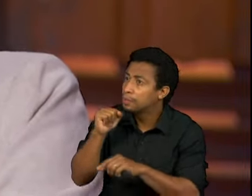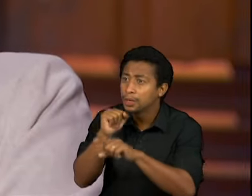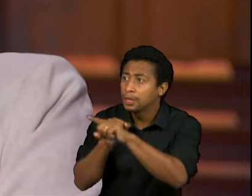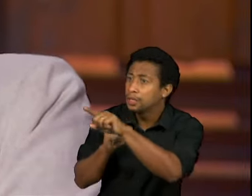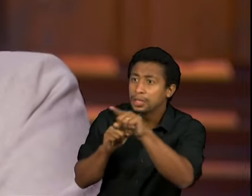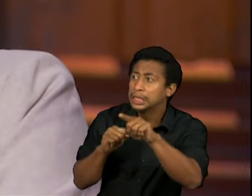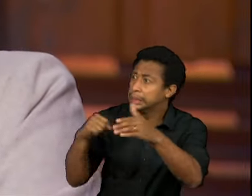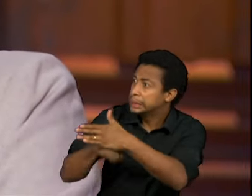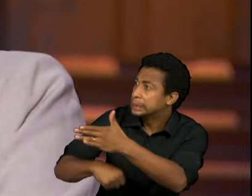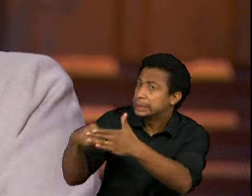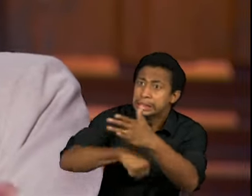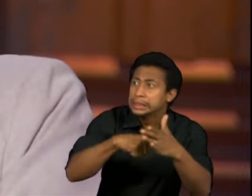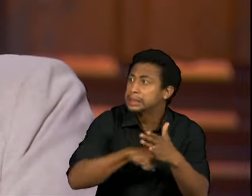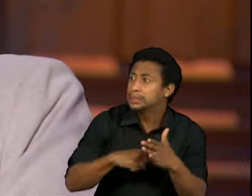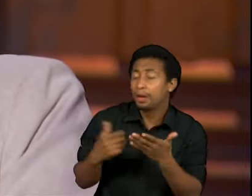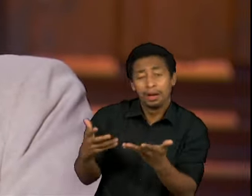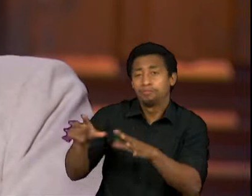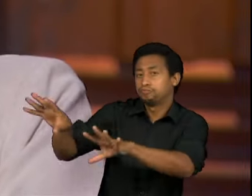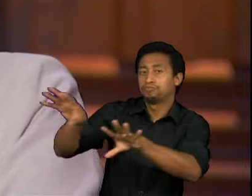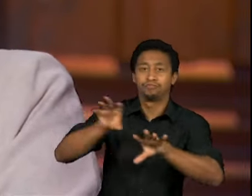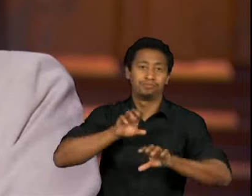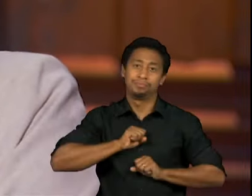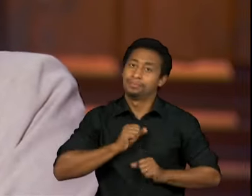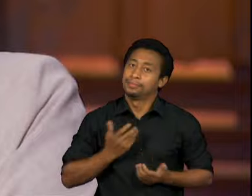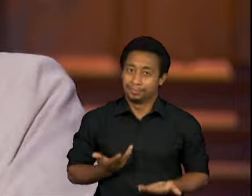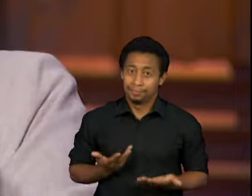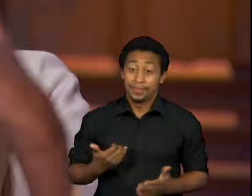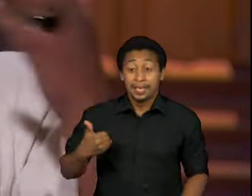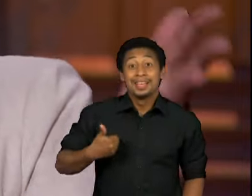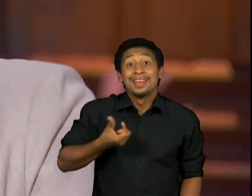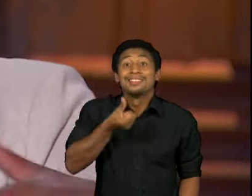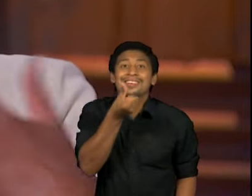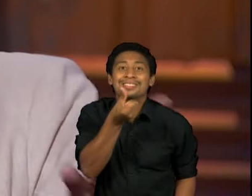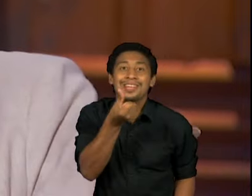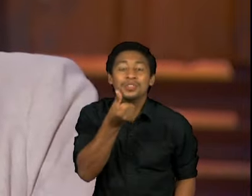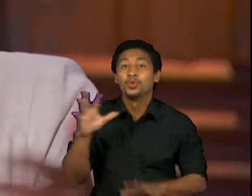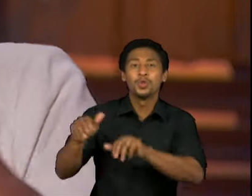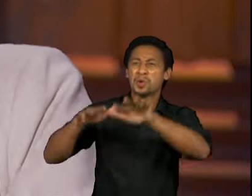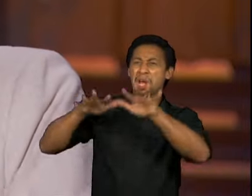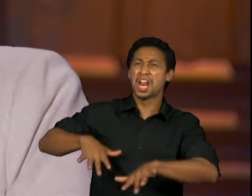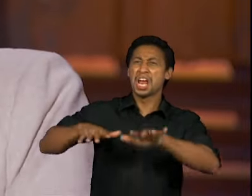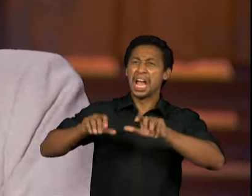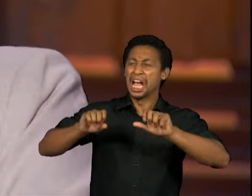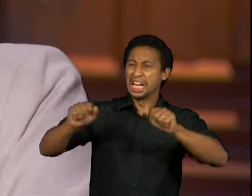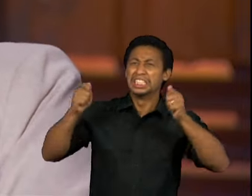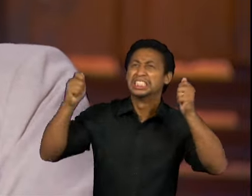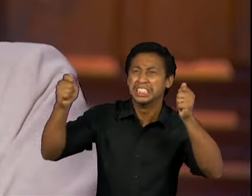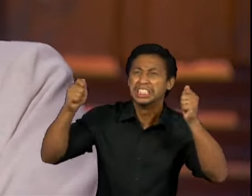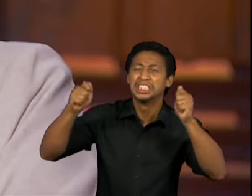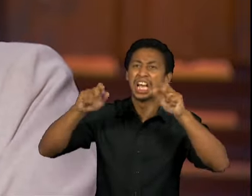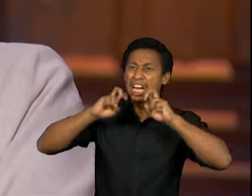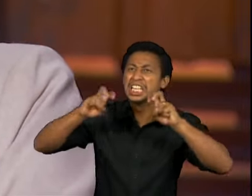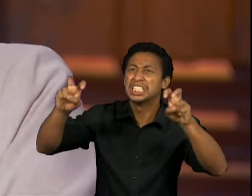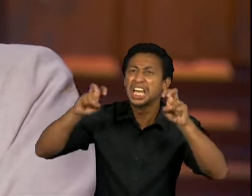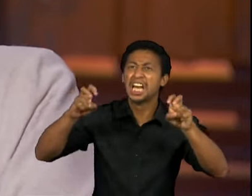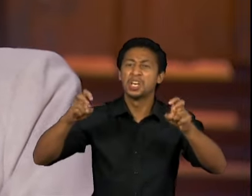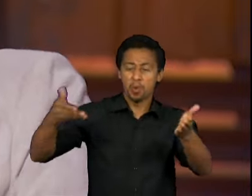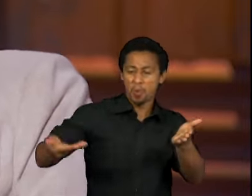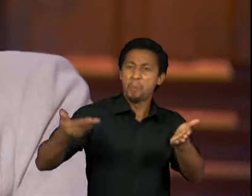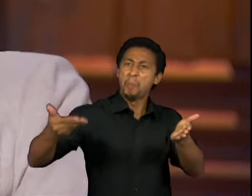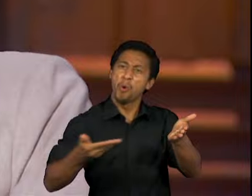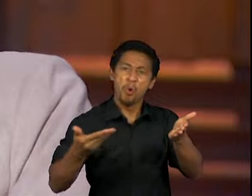meu pai estivador manifestação contra a privatização do política seis anos Thalita no porto é do Povo nem sabia que tava bom então vai ter